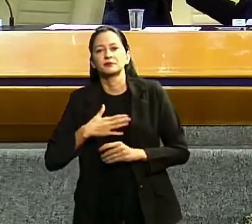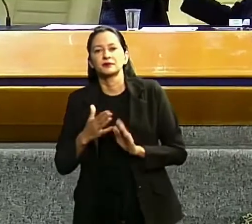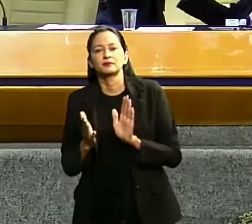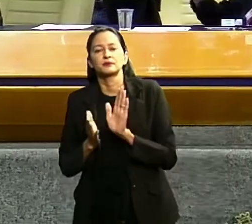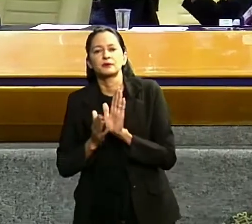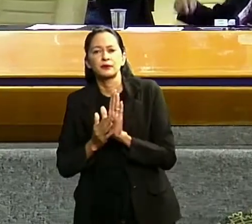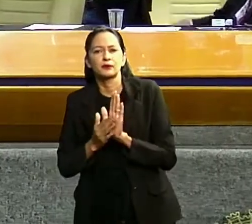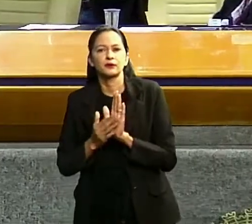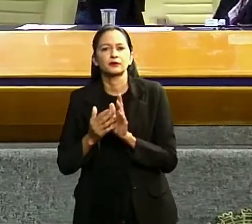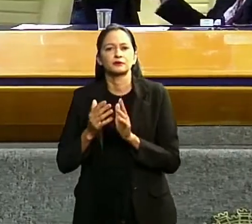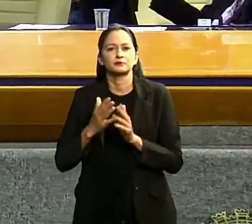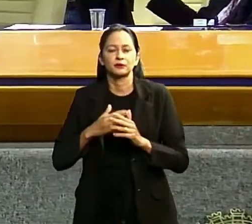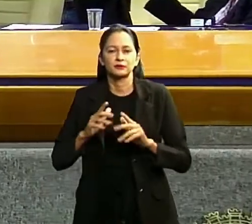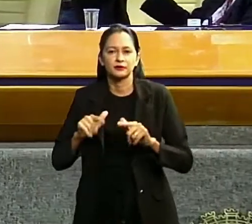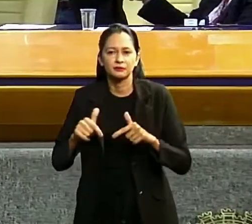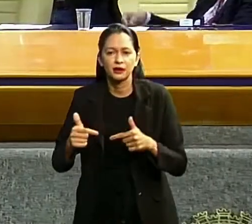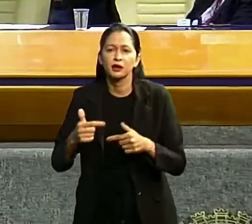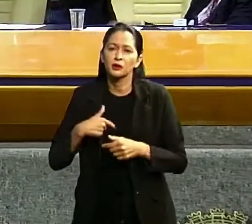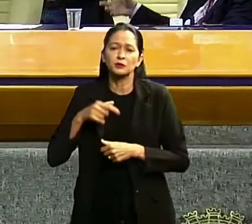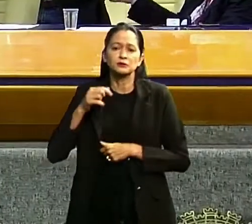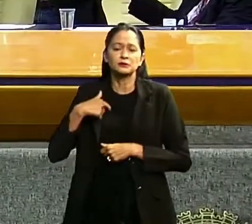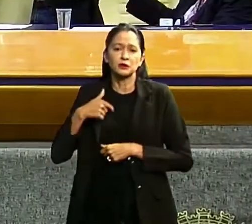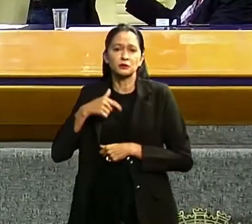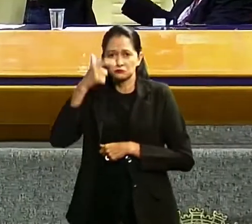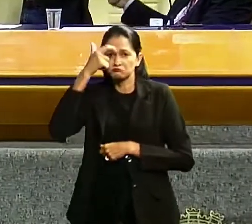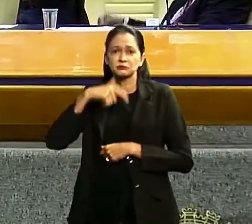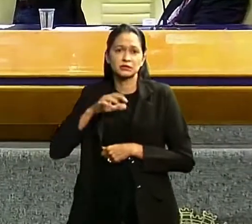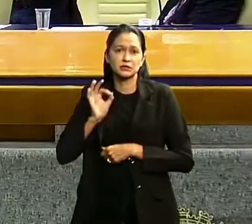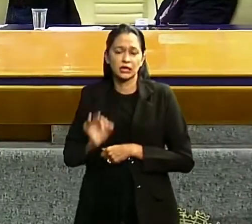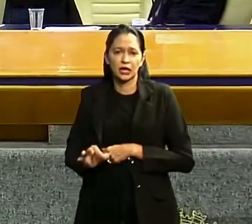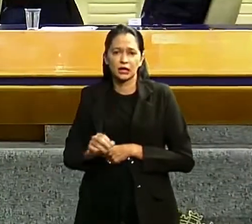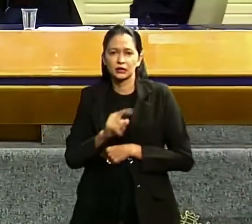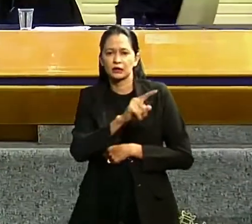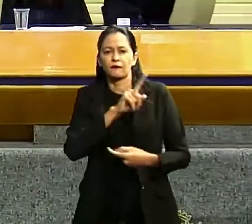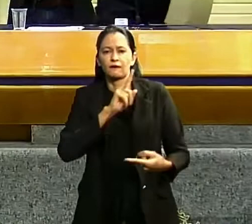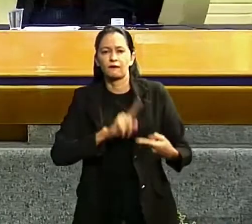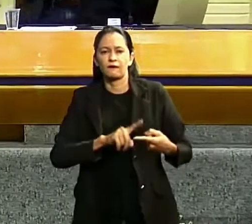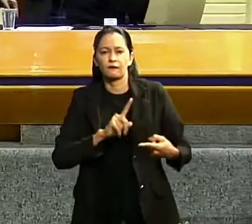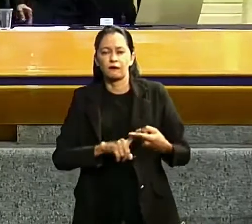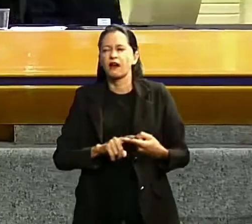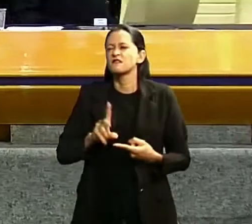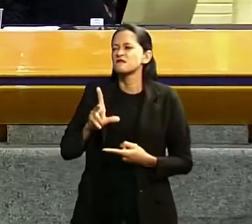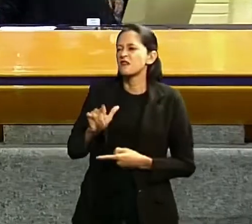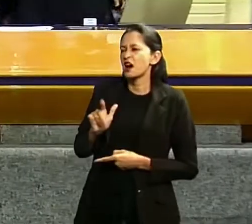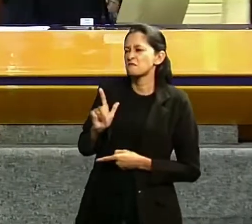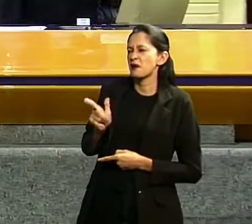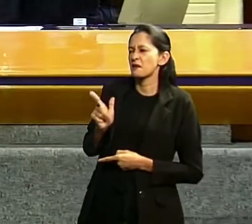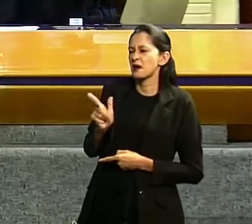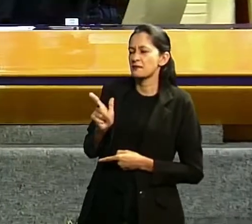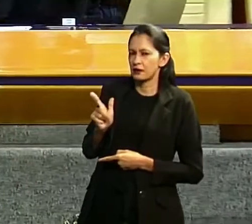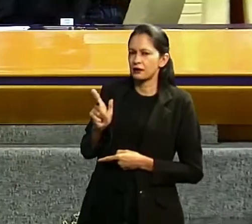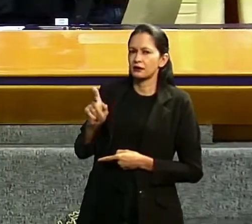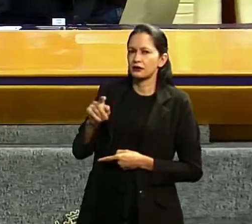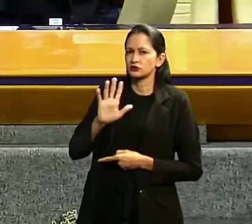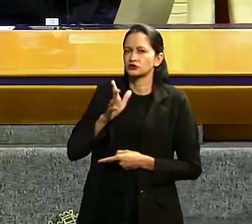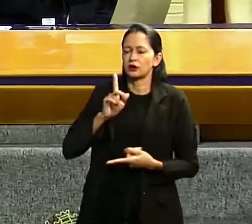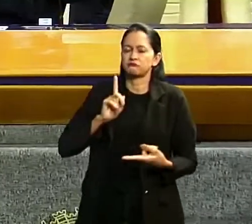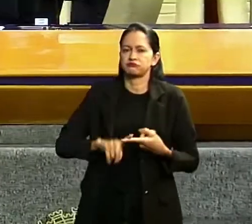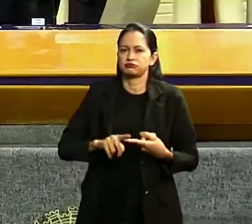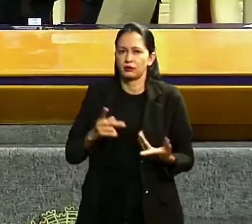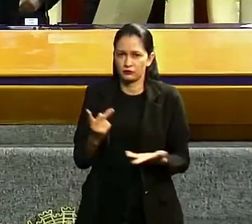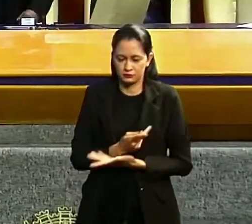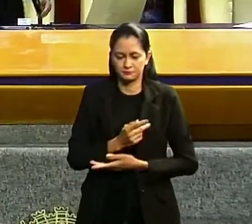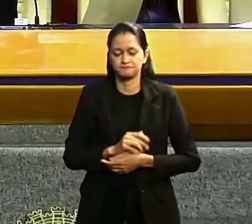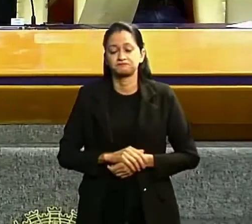estivessem corretas, me agrediu, me ameaçou com um tiro na cara. E semana passada, a